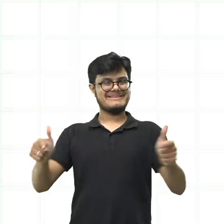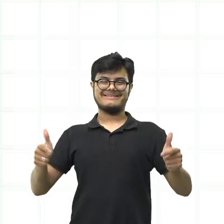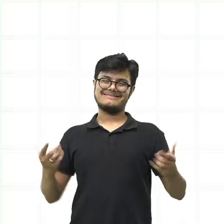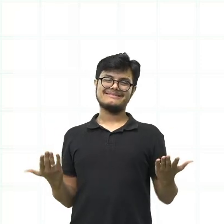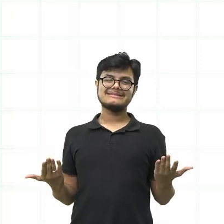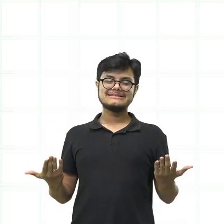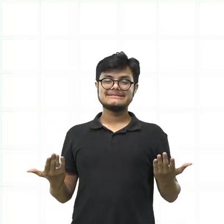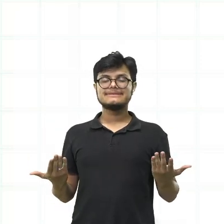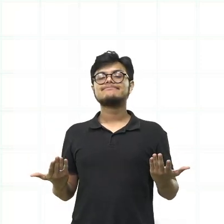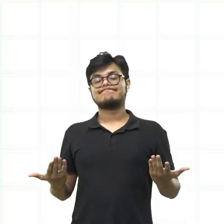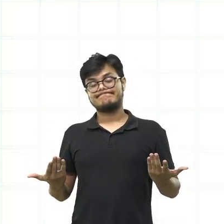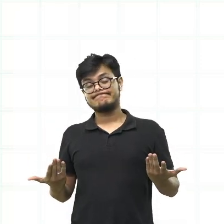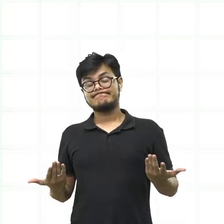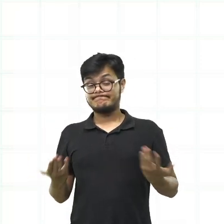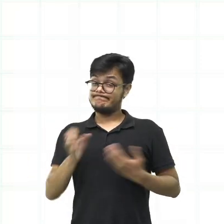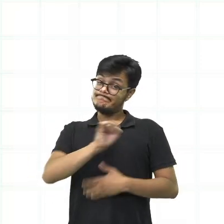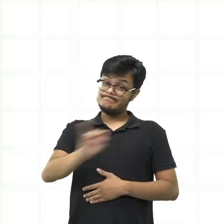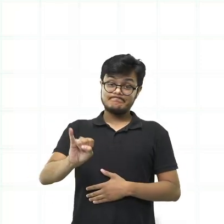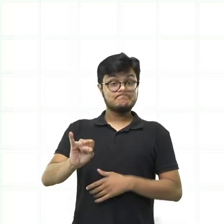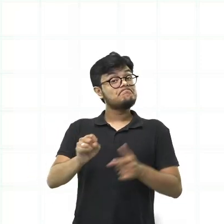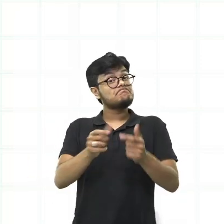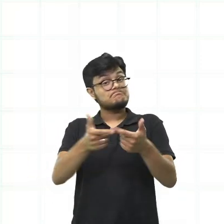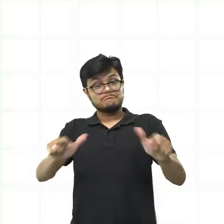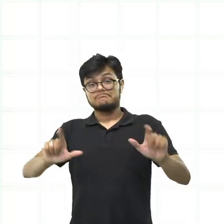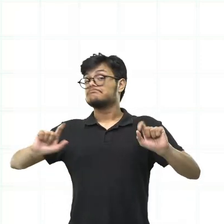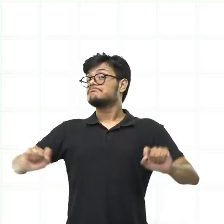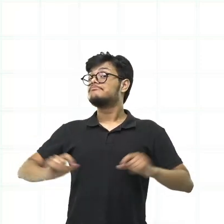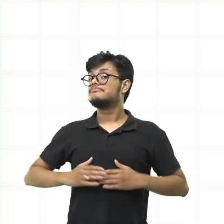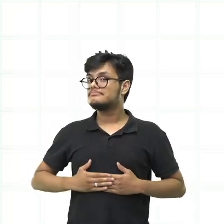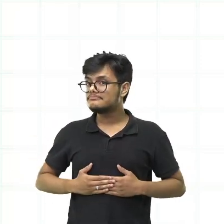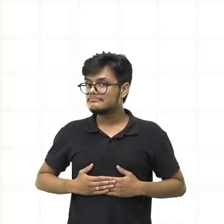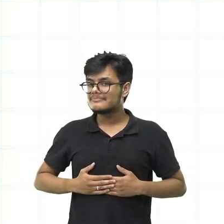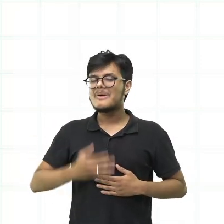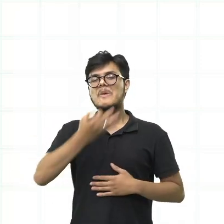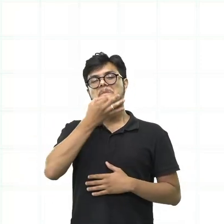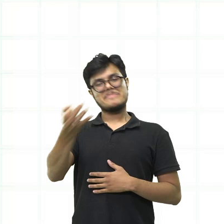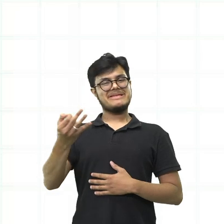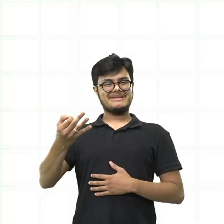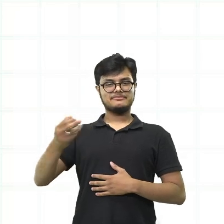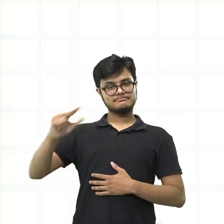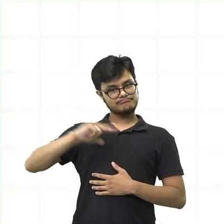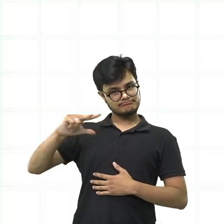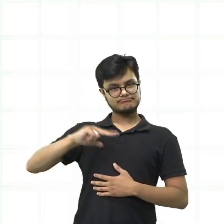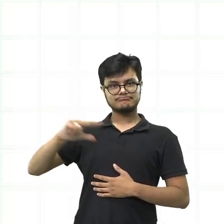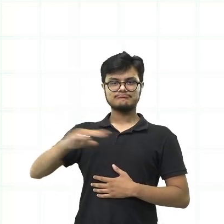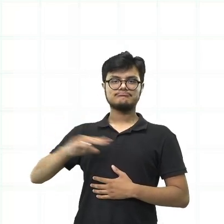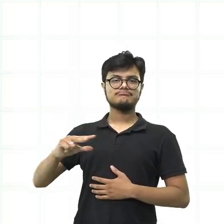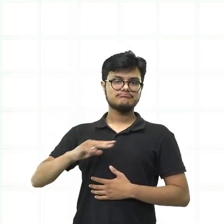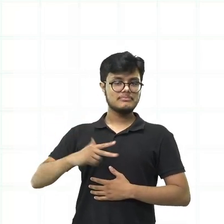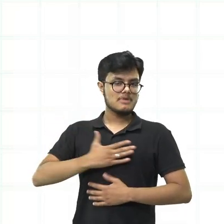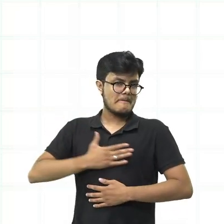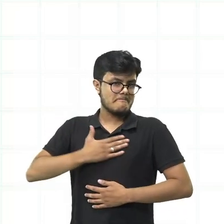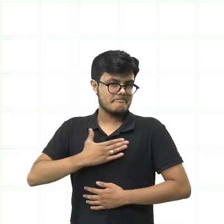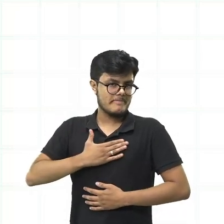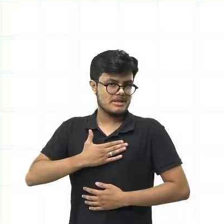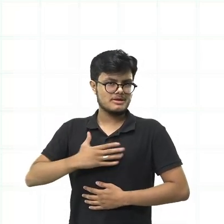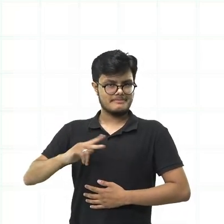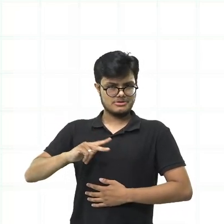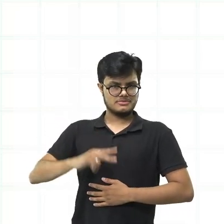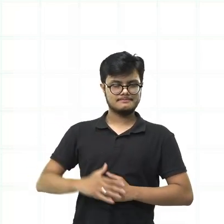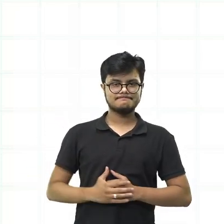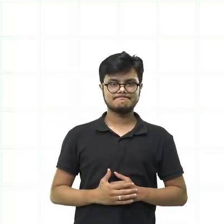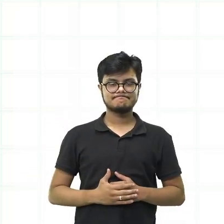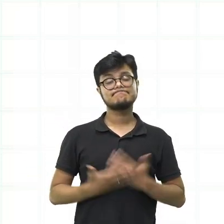Ele essa frase aqui não traz para a gente. Então, isso é apenas uma opinião,